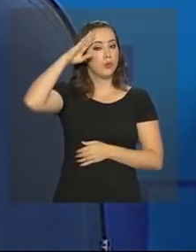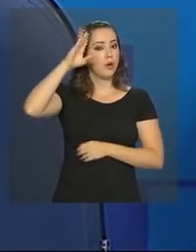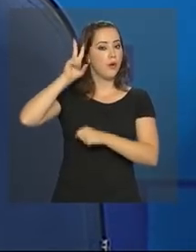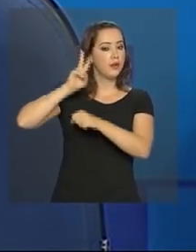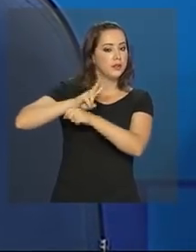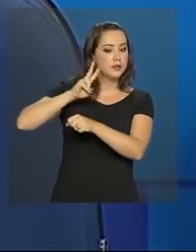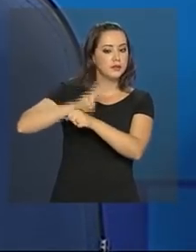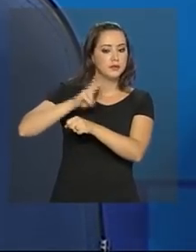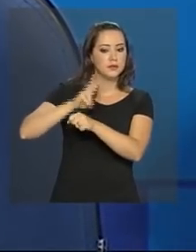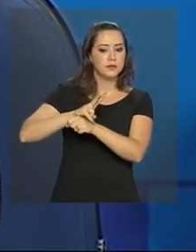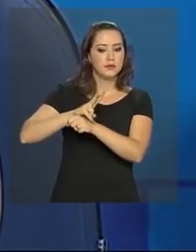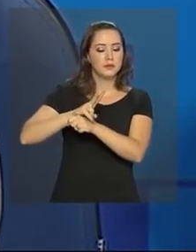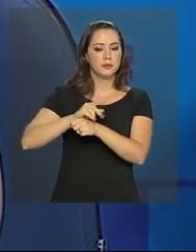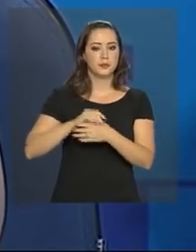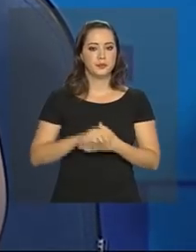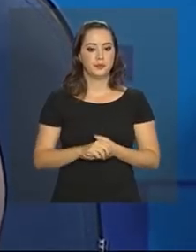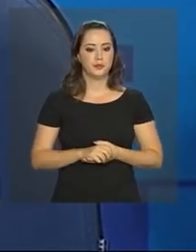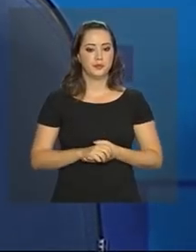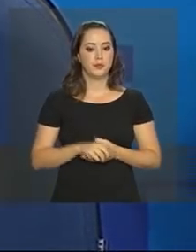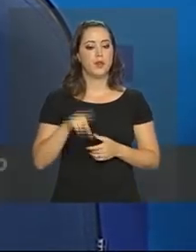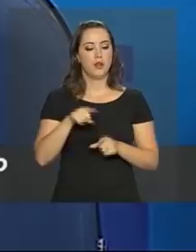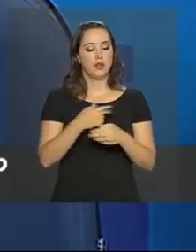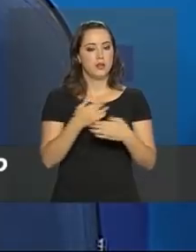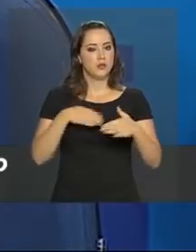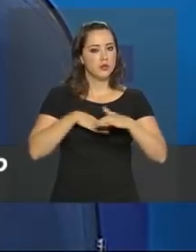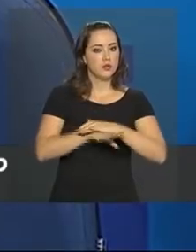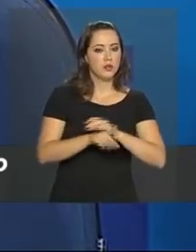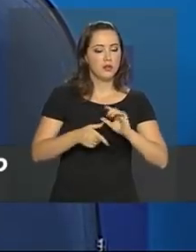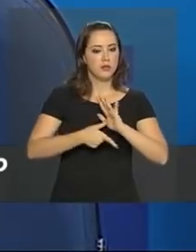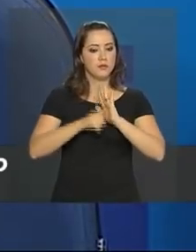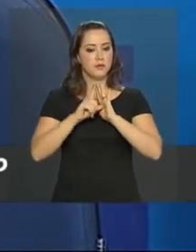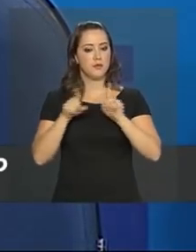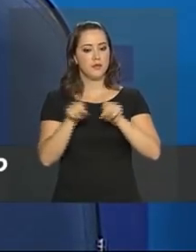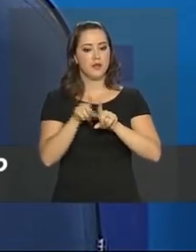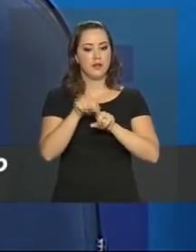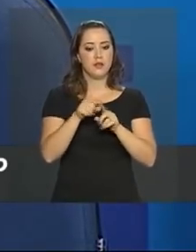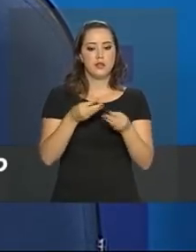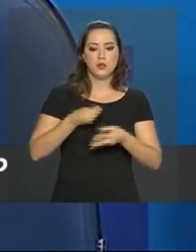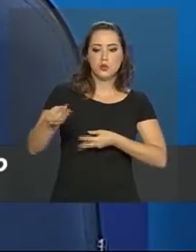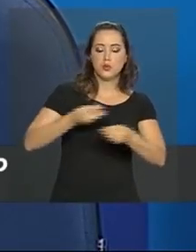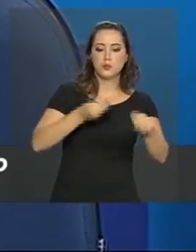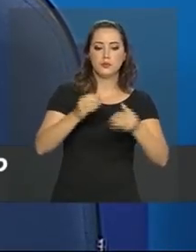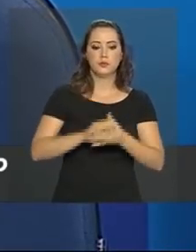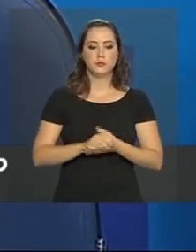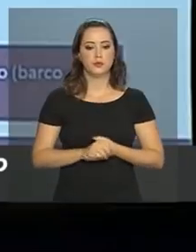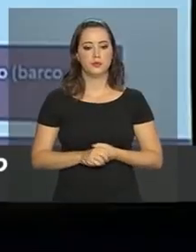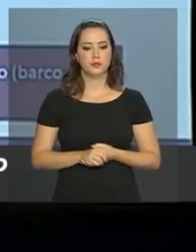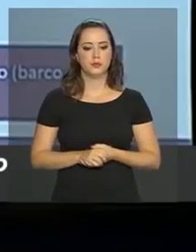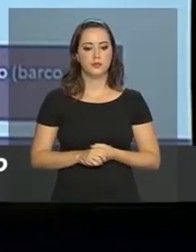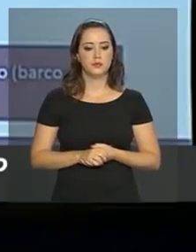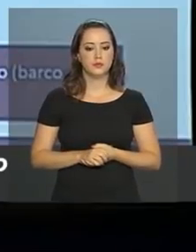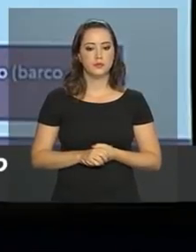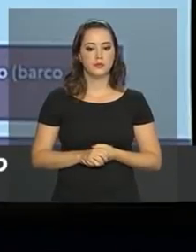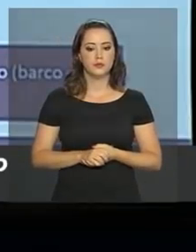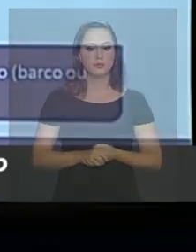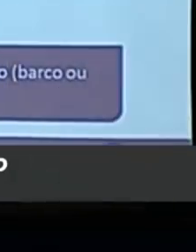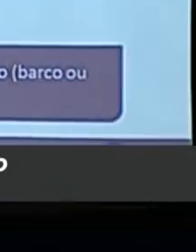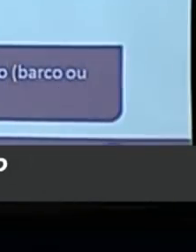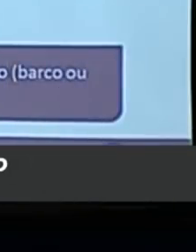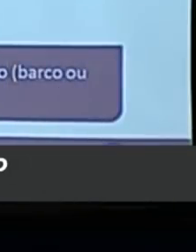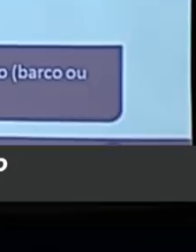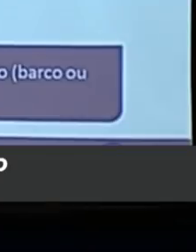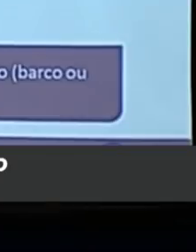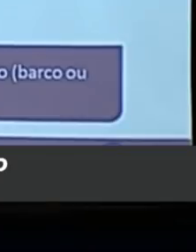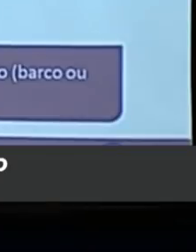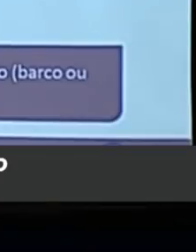guarda desses malotes antes deles serem distribuídos né só para